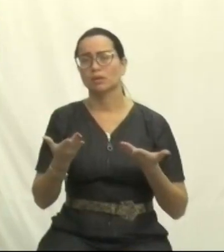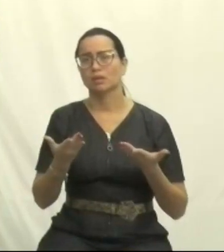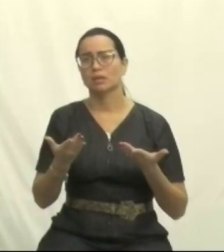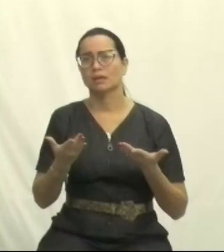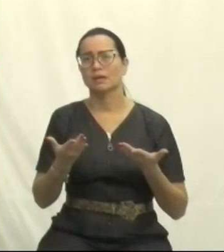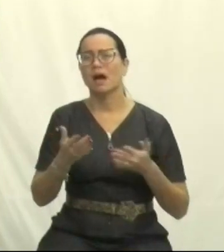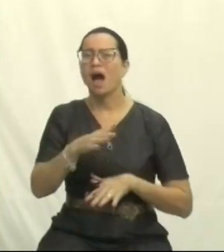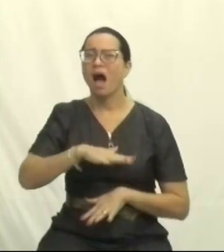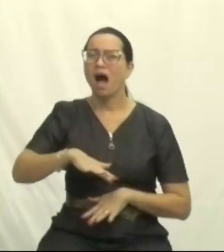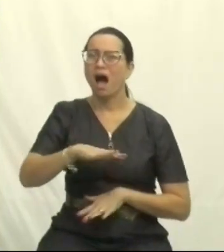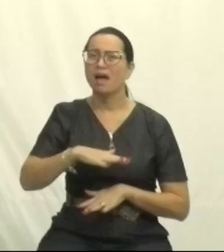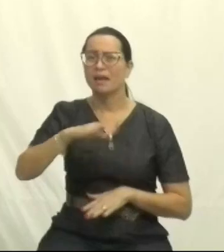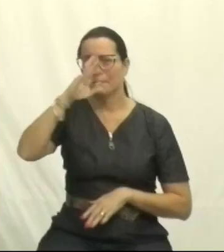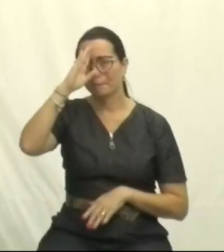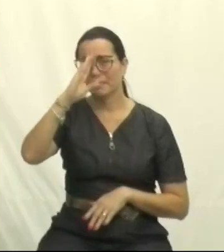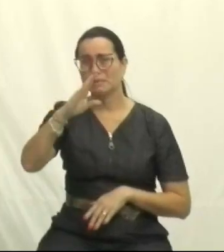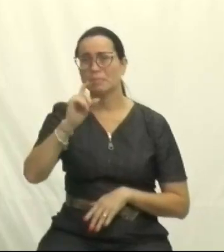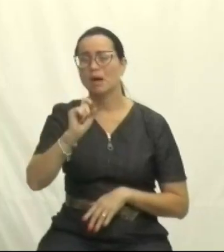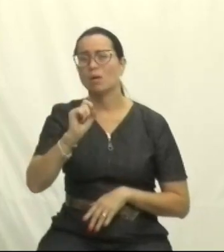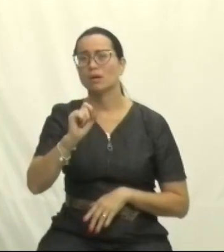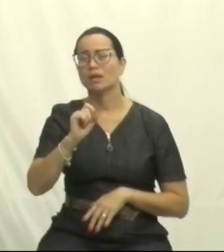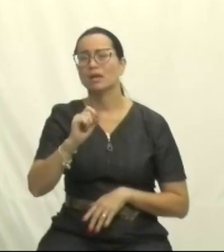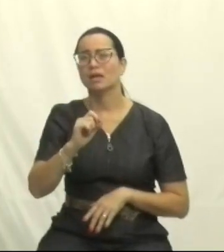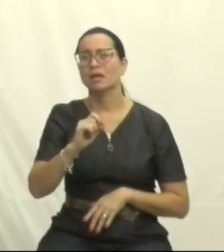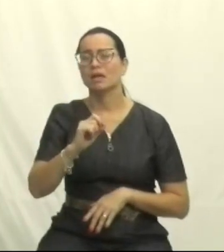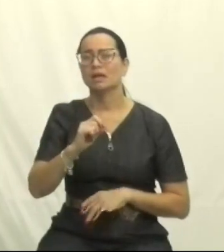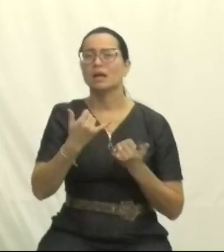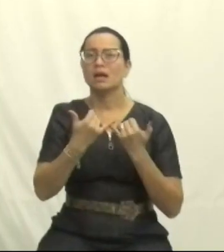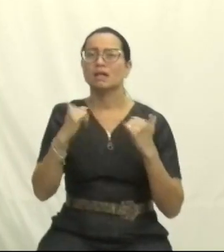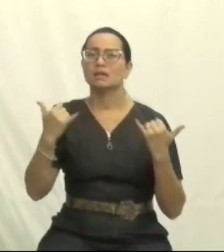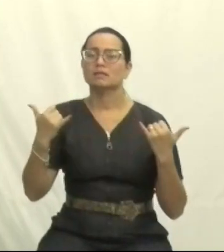a principal, que era a parte de subterrânea, a parte elétrica,